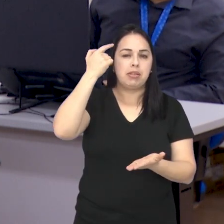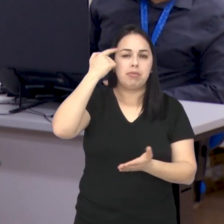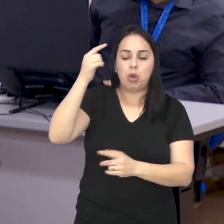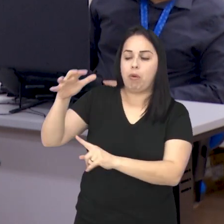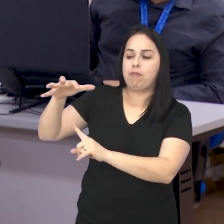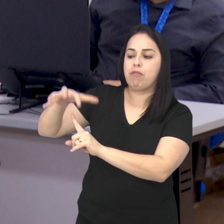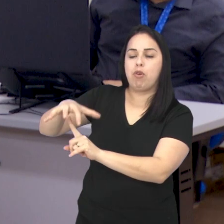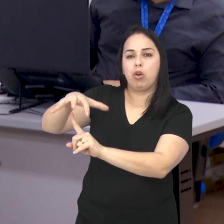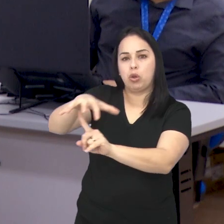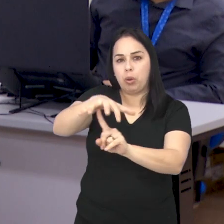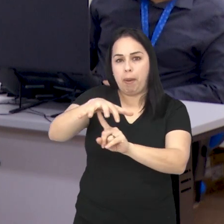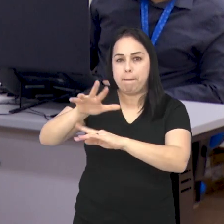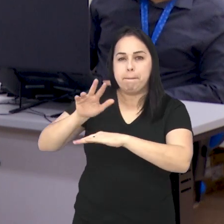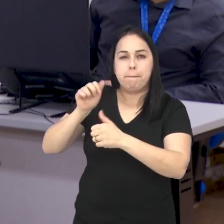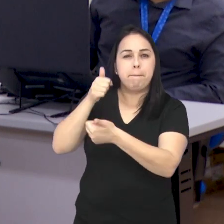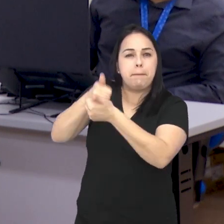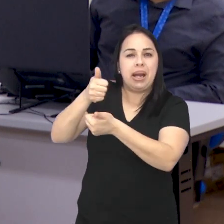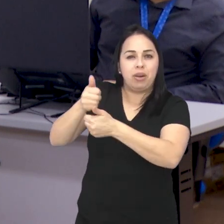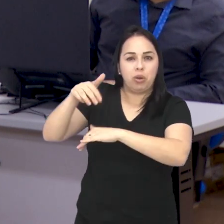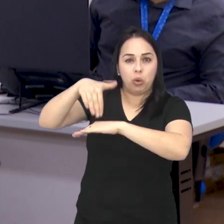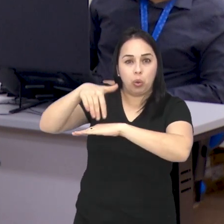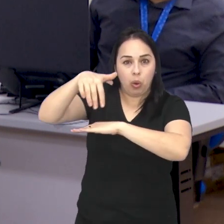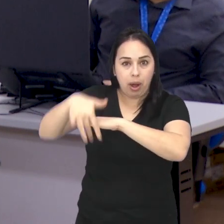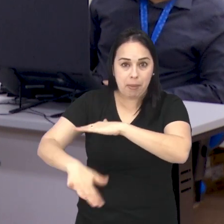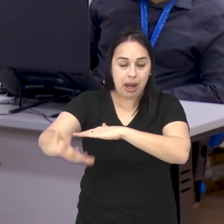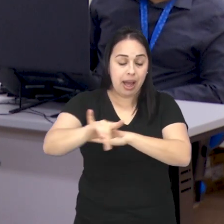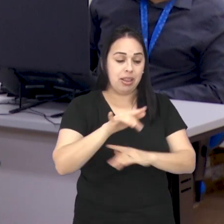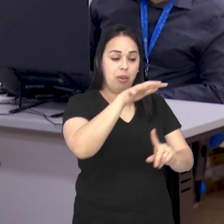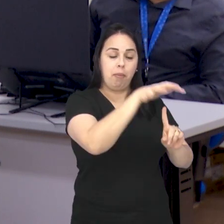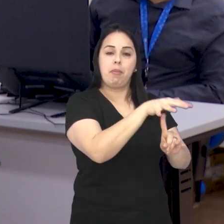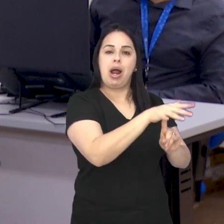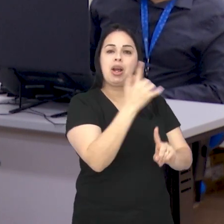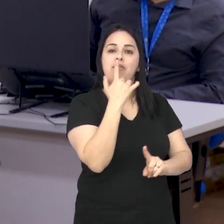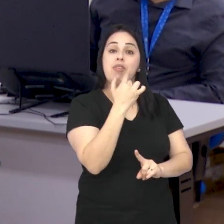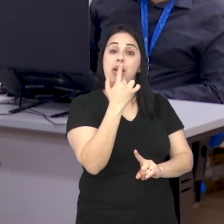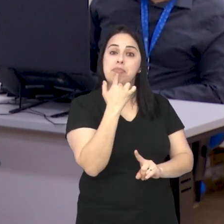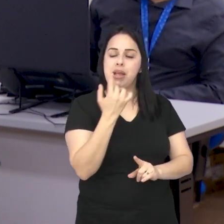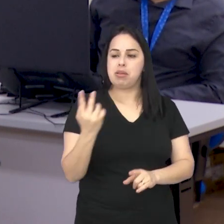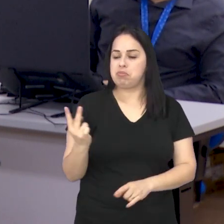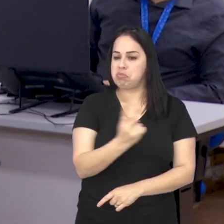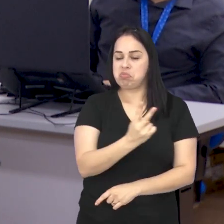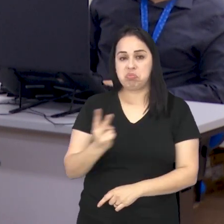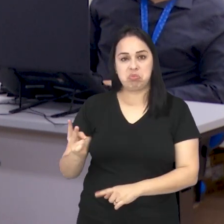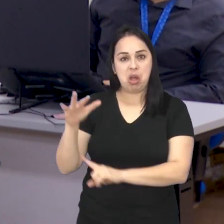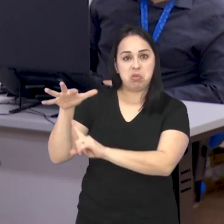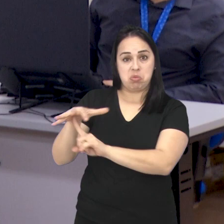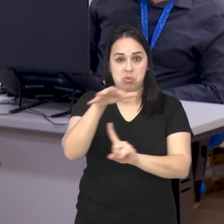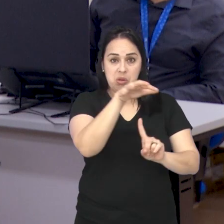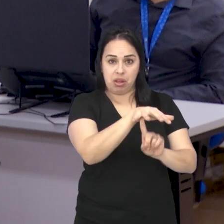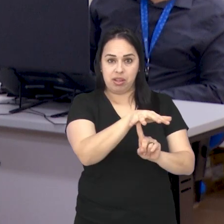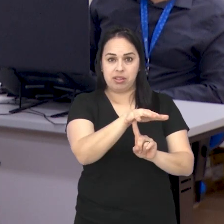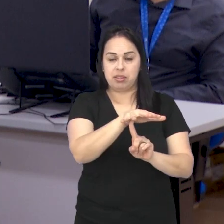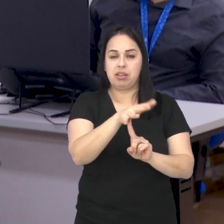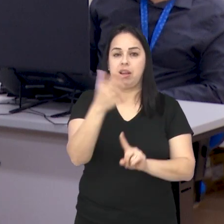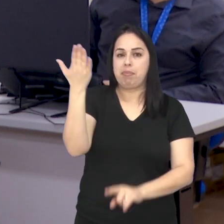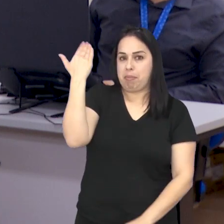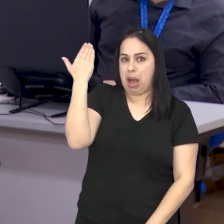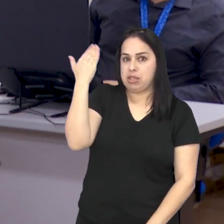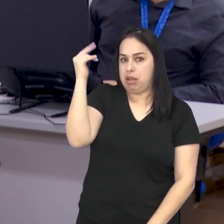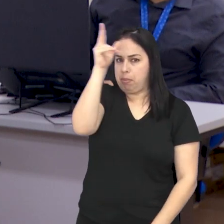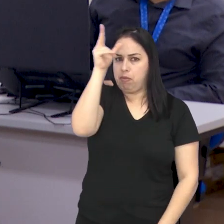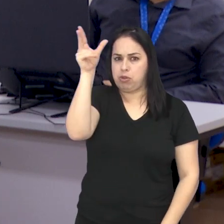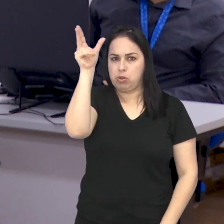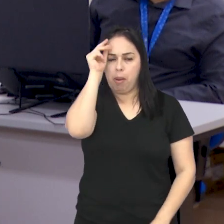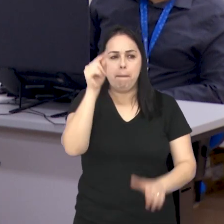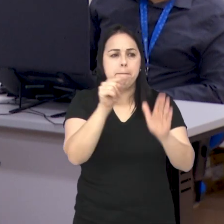futuro dos quiosques do Banhado e também dos parques Ribeirão Vermelho e Alberto Simões. Há algumas semanas a Prefeitura fez uma